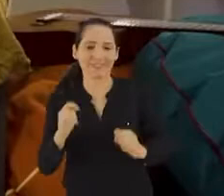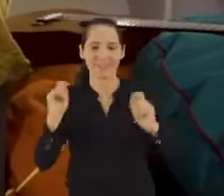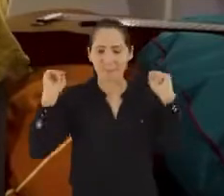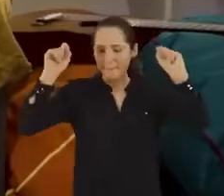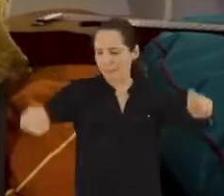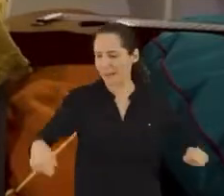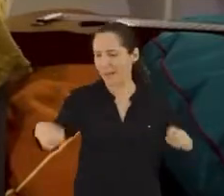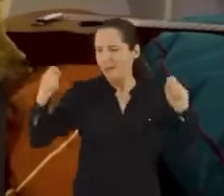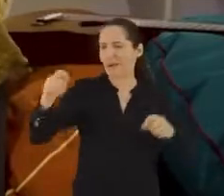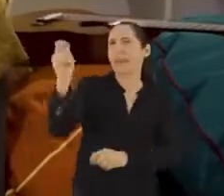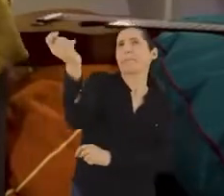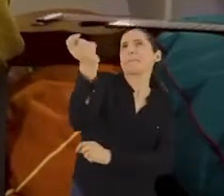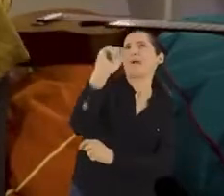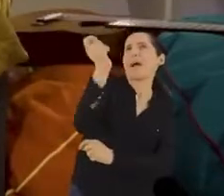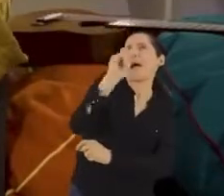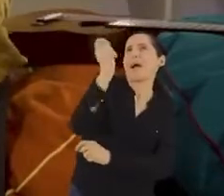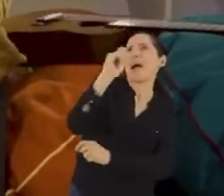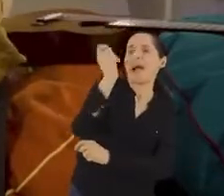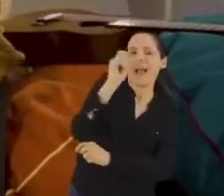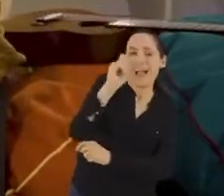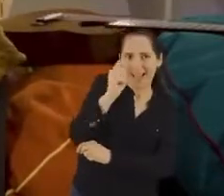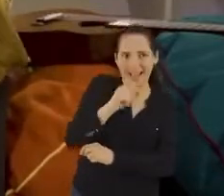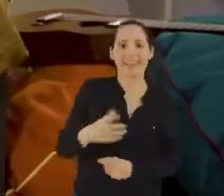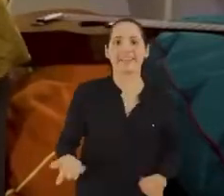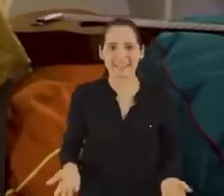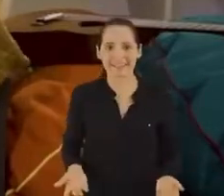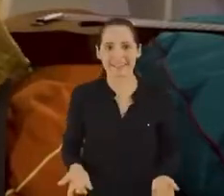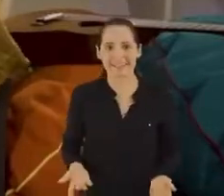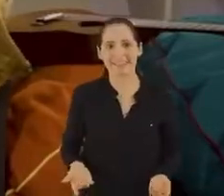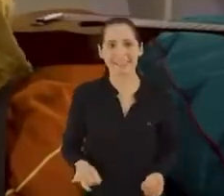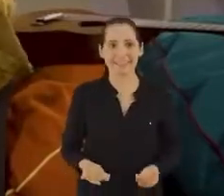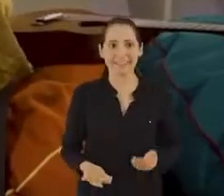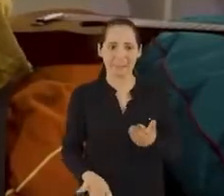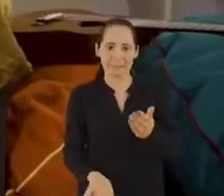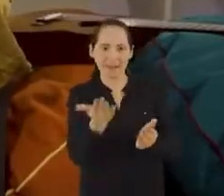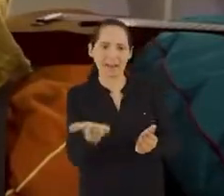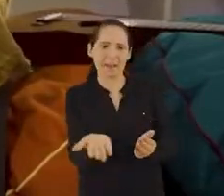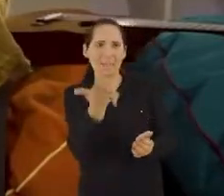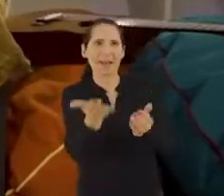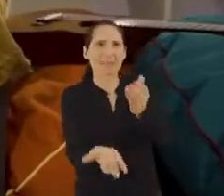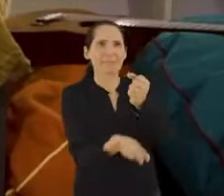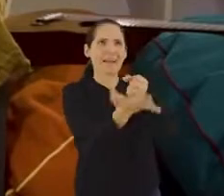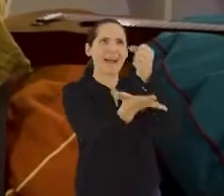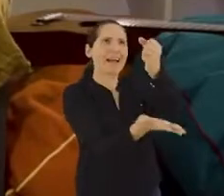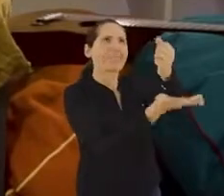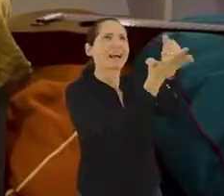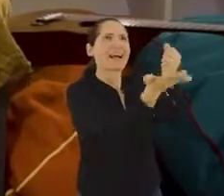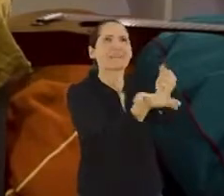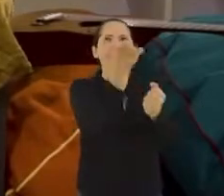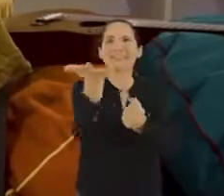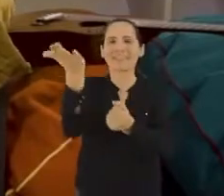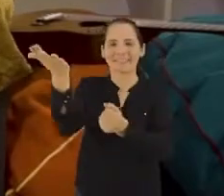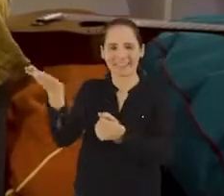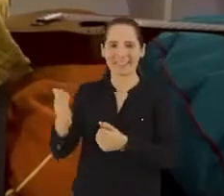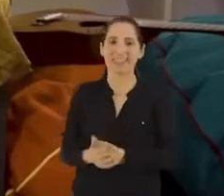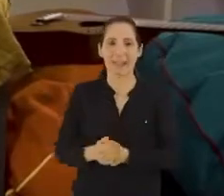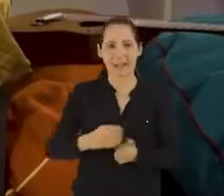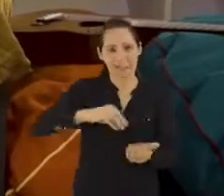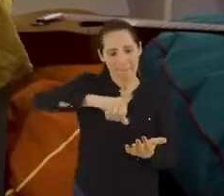corda. Solta a pipa. Solta a pipa, solta a pipa. Peteca. Peteca também. Pião. Três Marias,